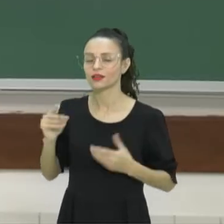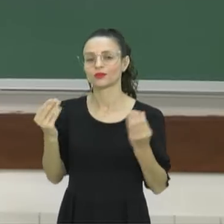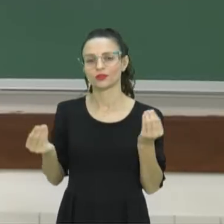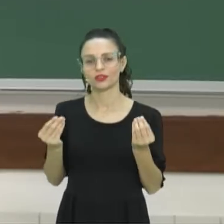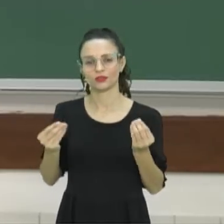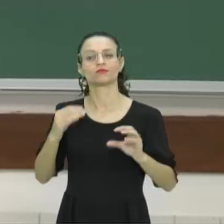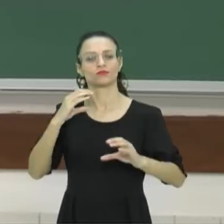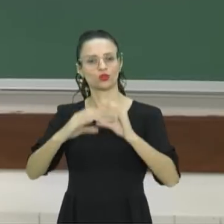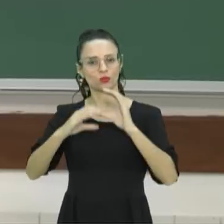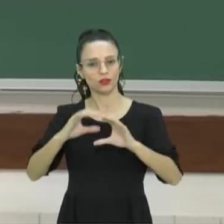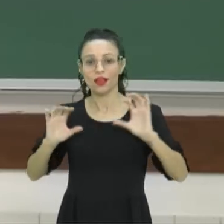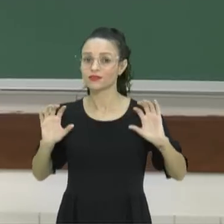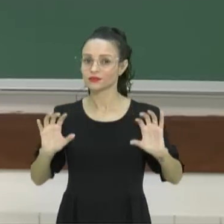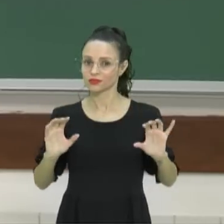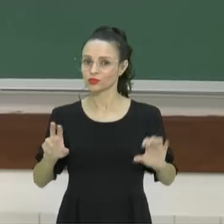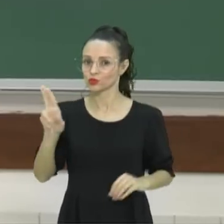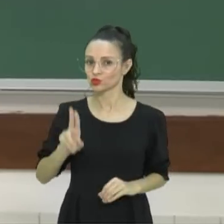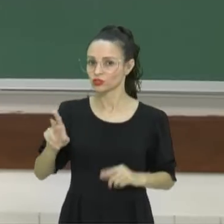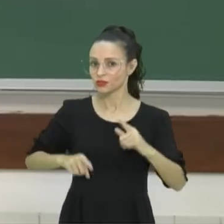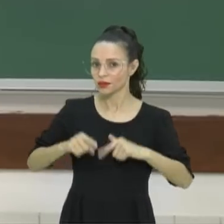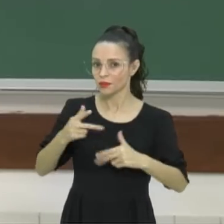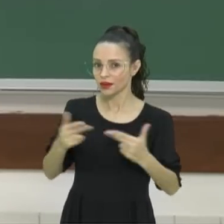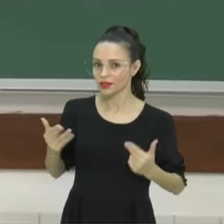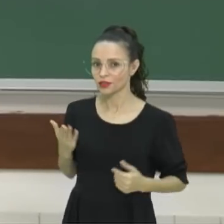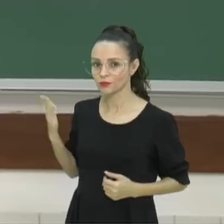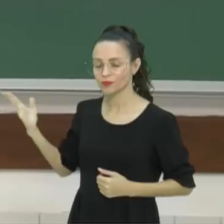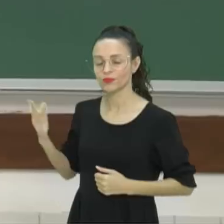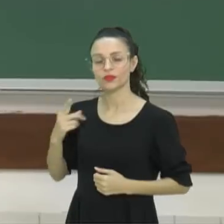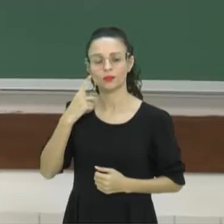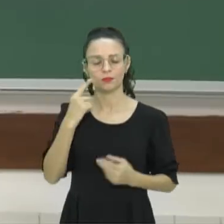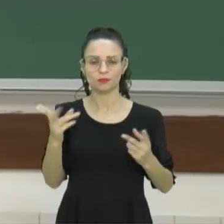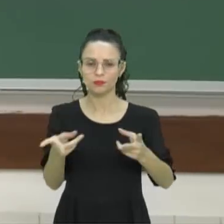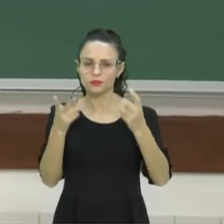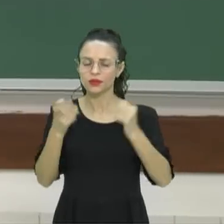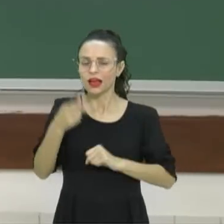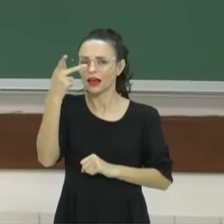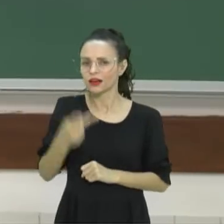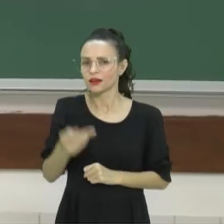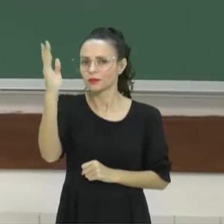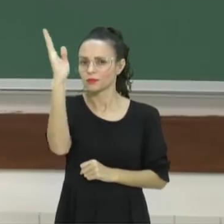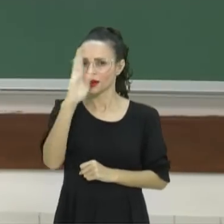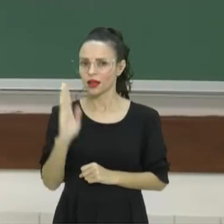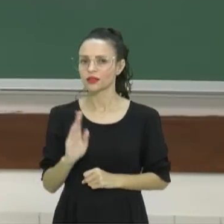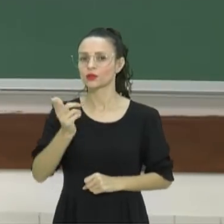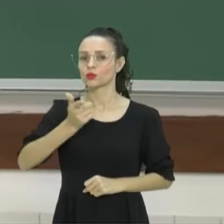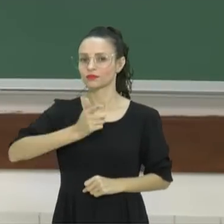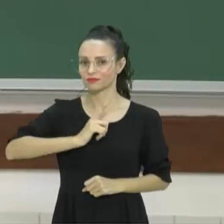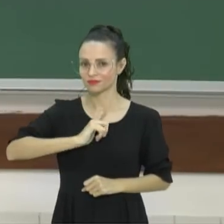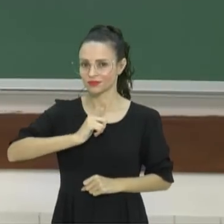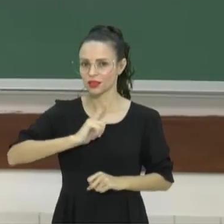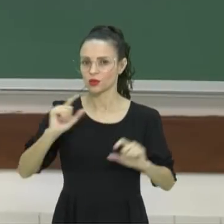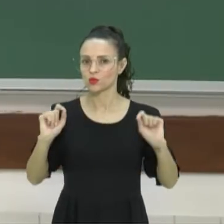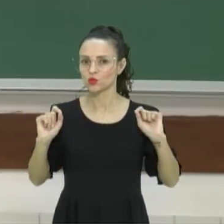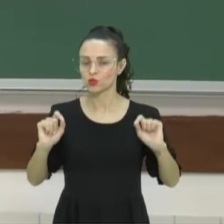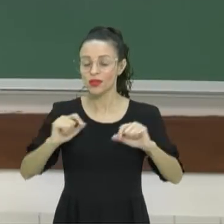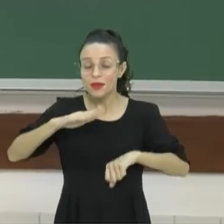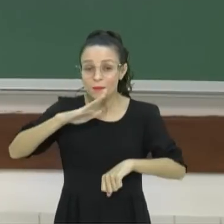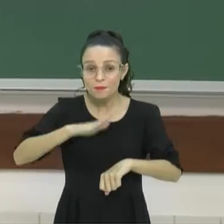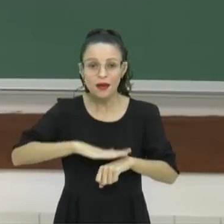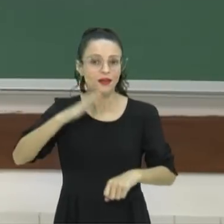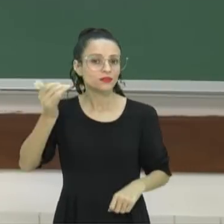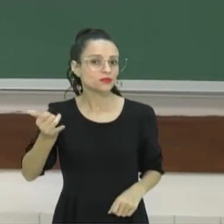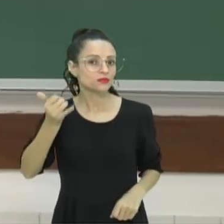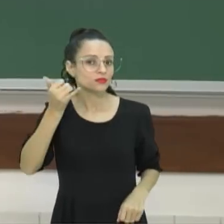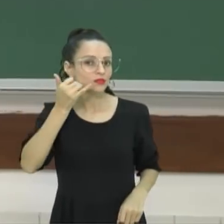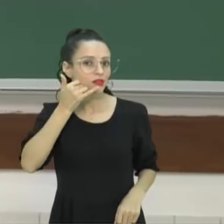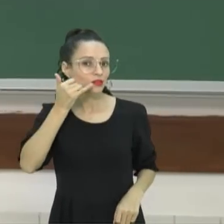nos comunicamos. Quando nós percebemos que no Brasil existem mais celulares